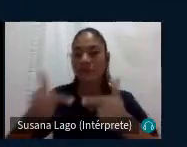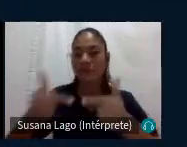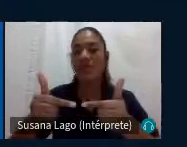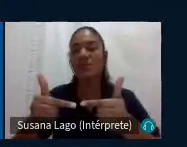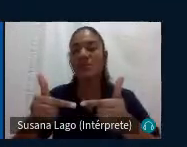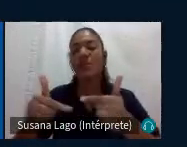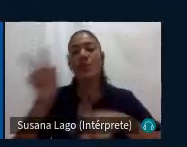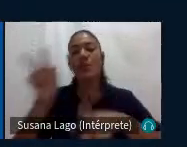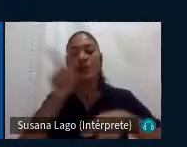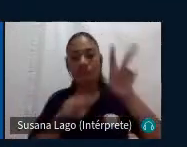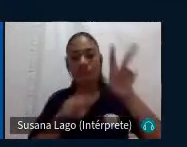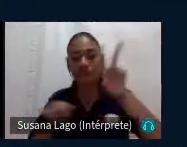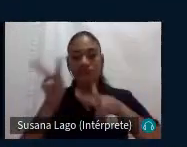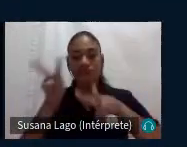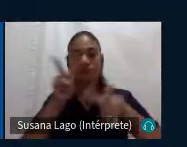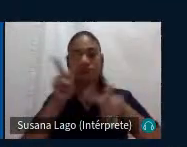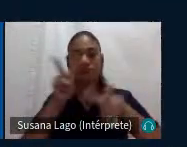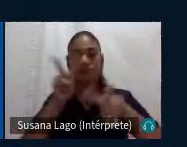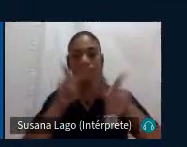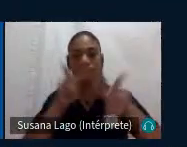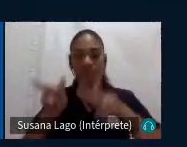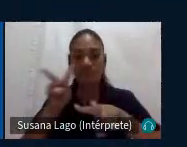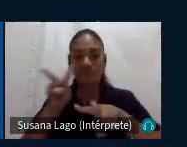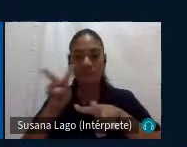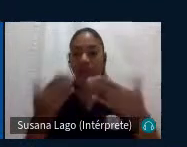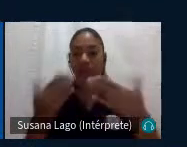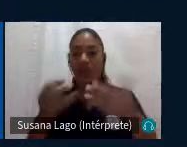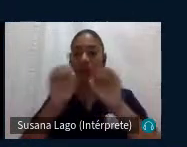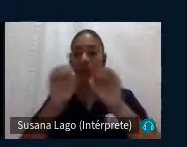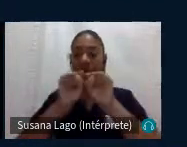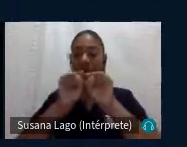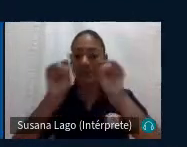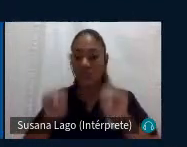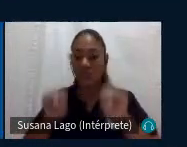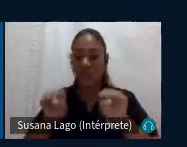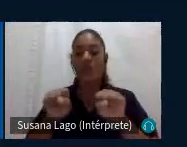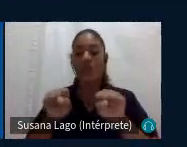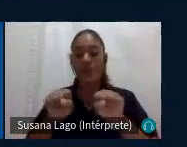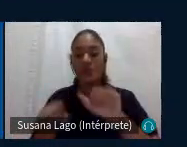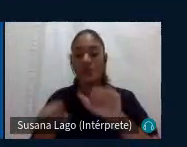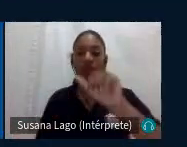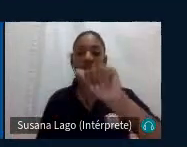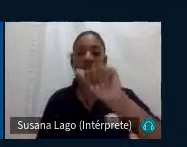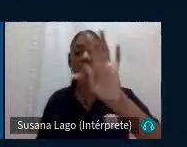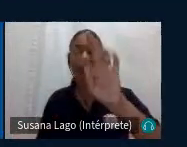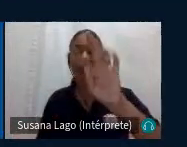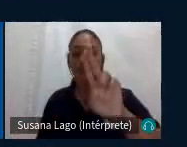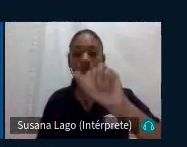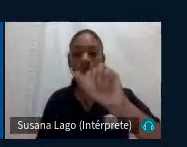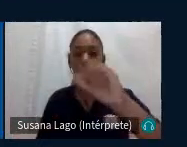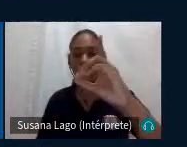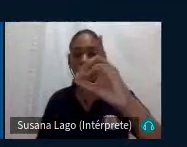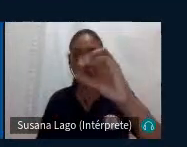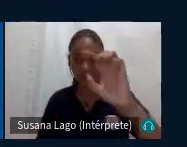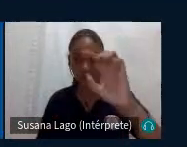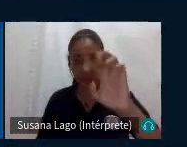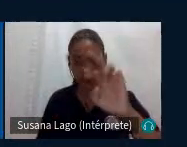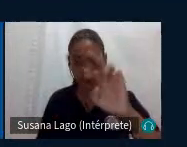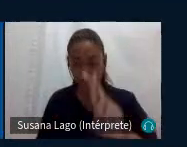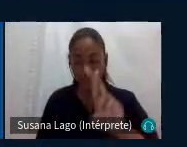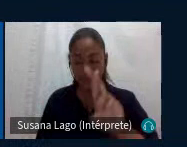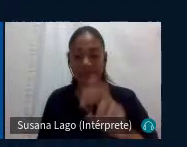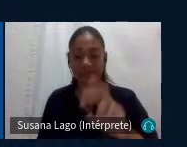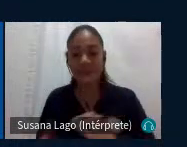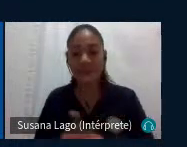Então, com um sistema atuador, nesse caso, que aí, se a gente voltar para a questão, a gente vai ver que, com as 3